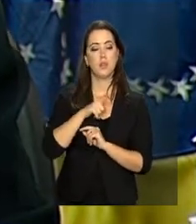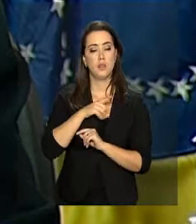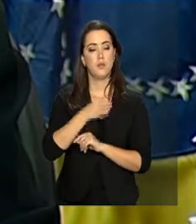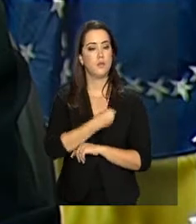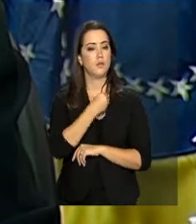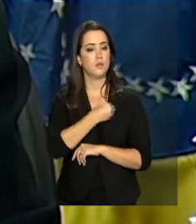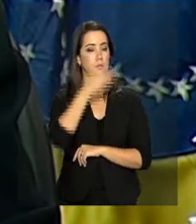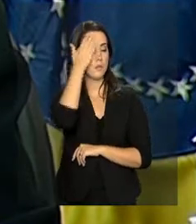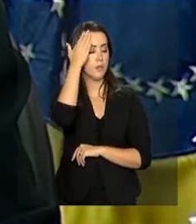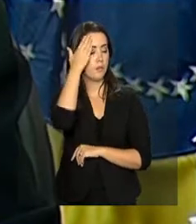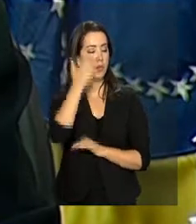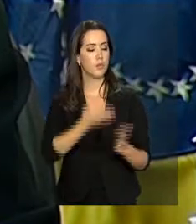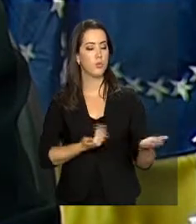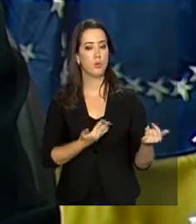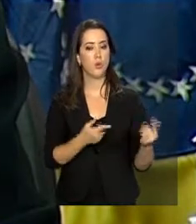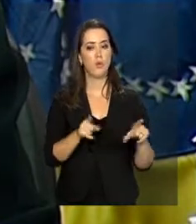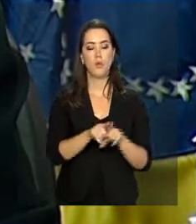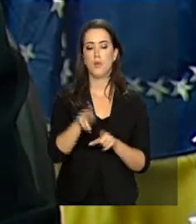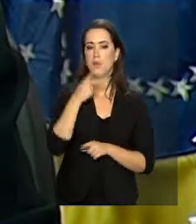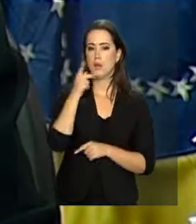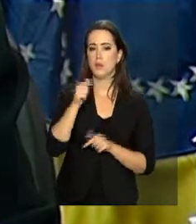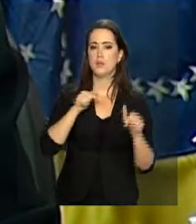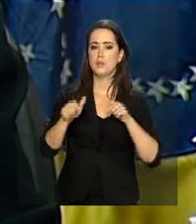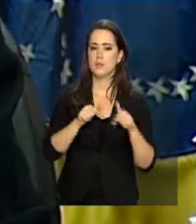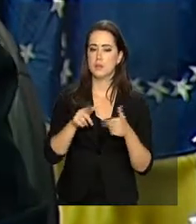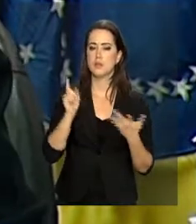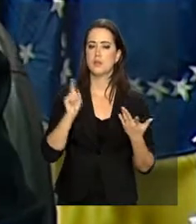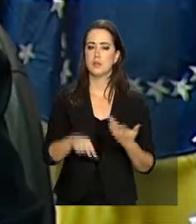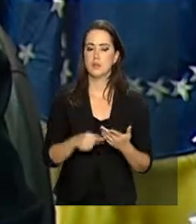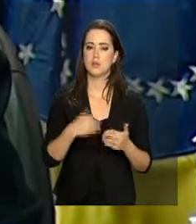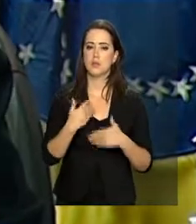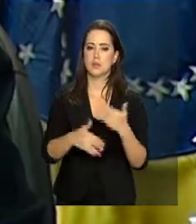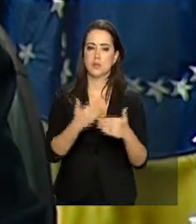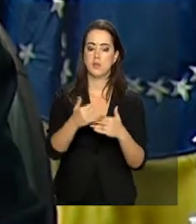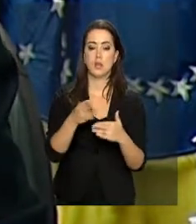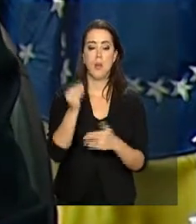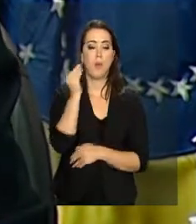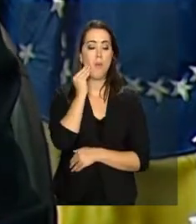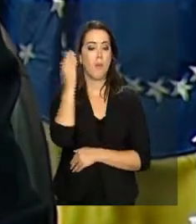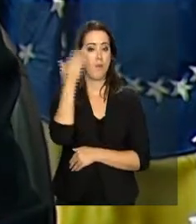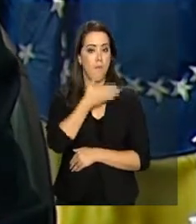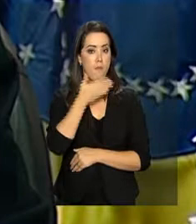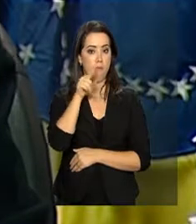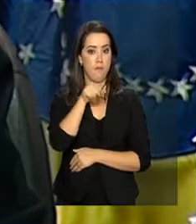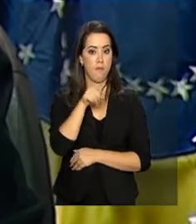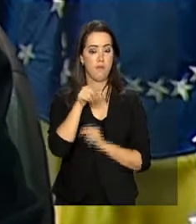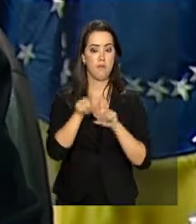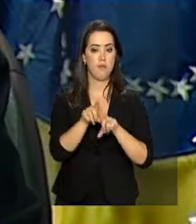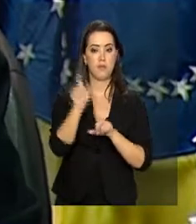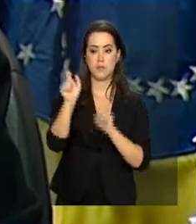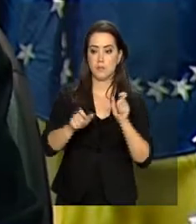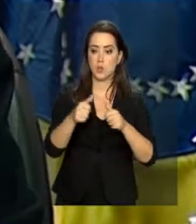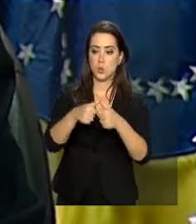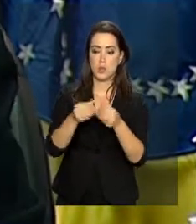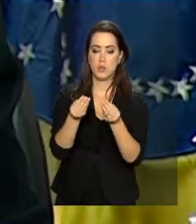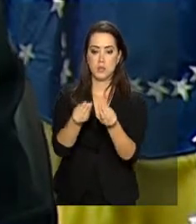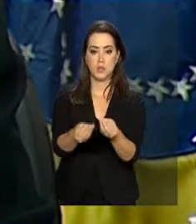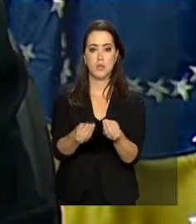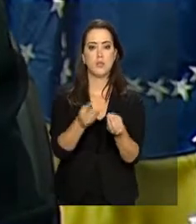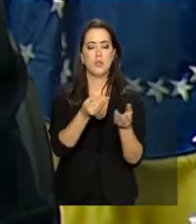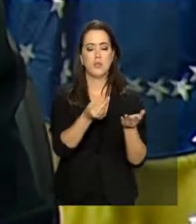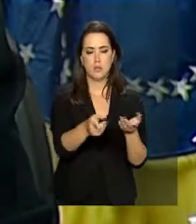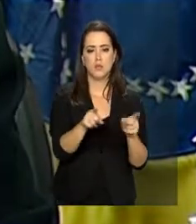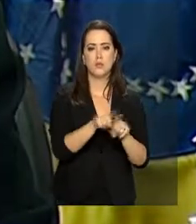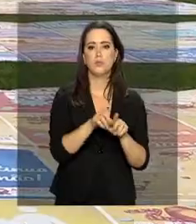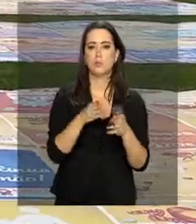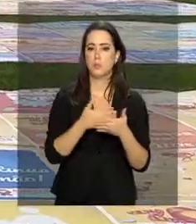é dizer que esse trabalho que leva à testagem onde as pessoas estão fez